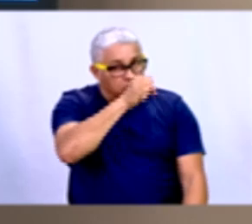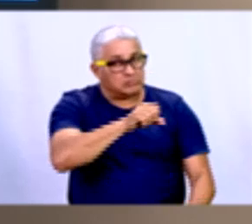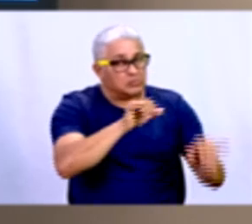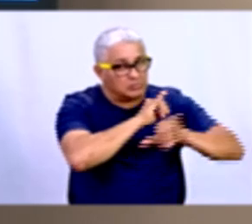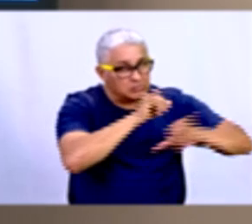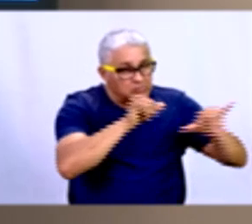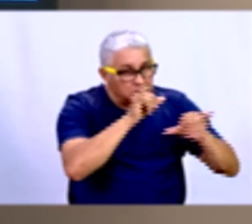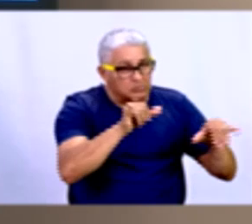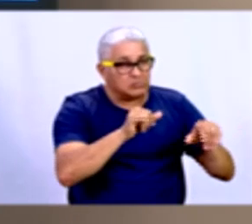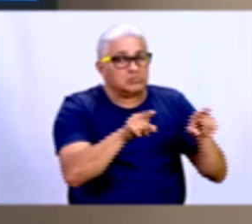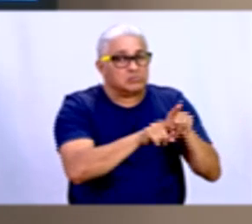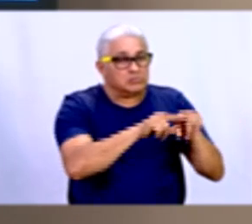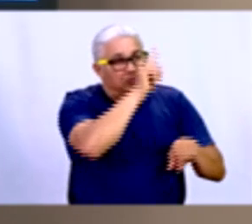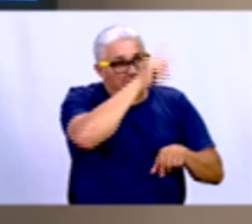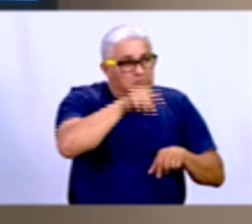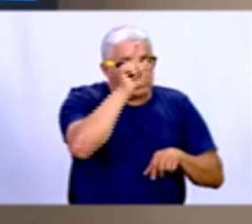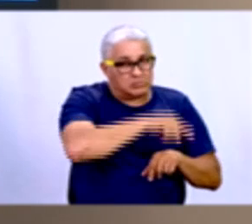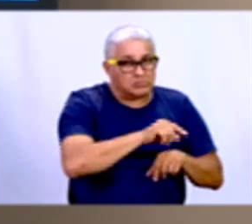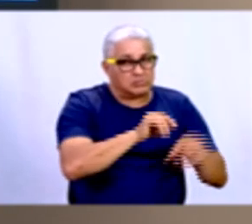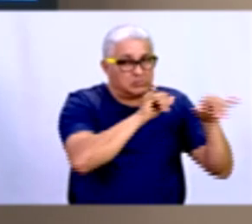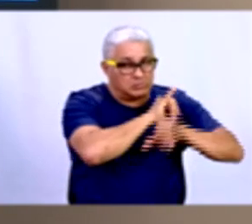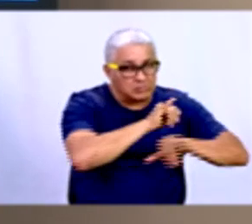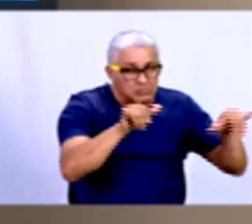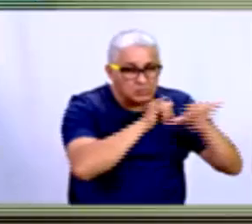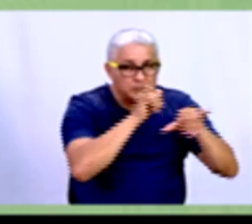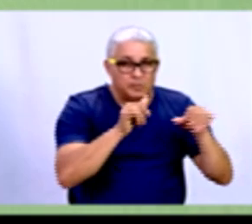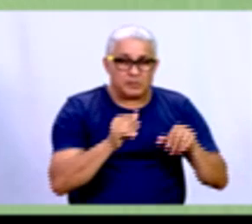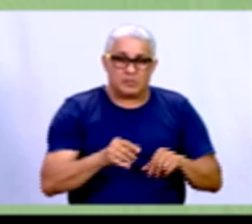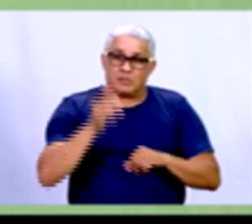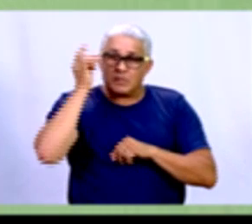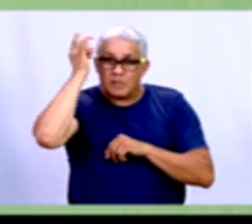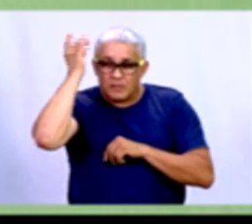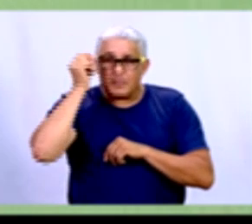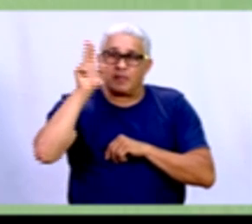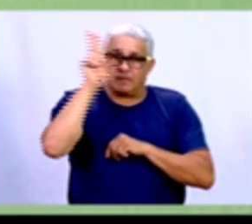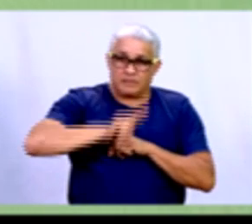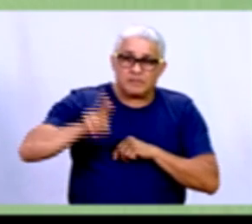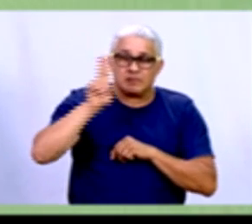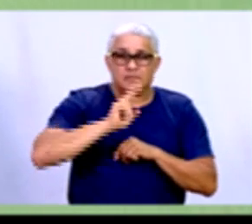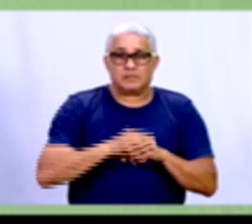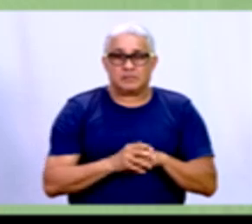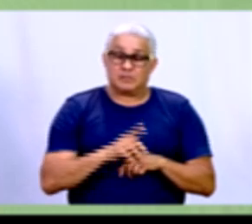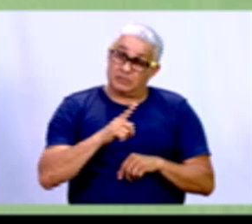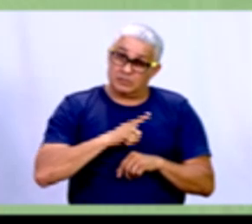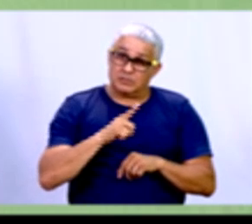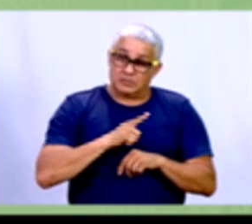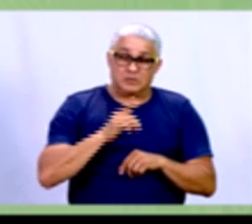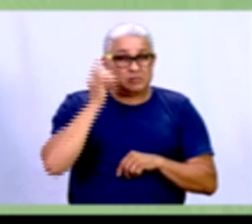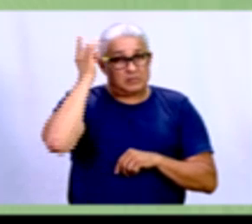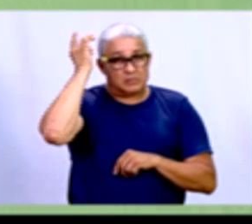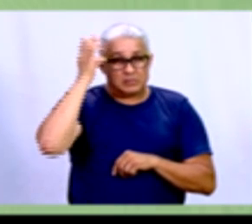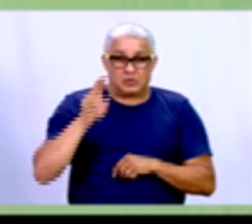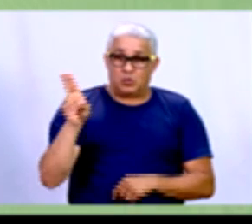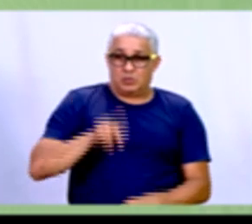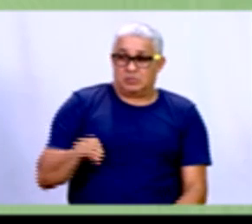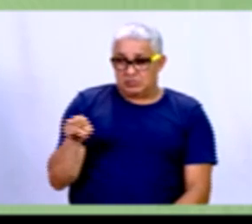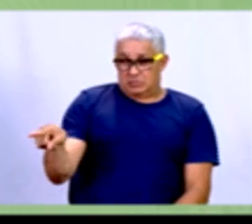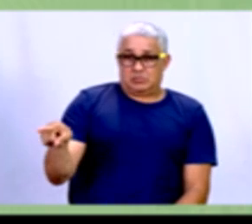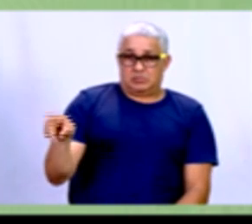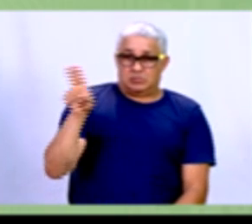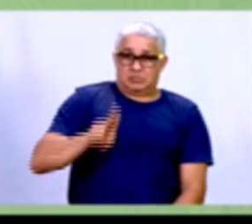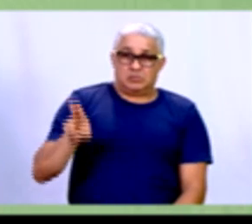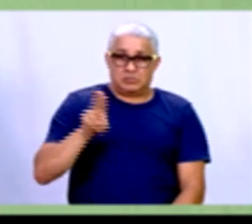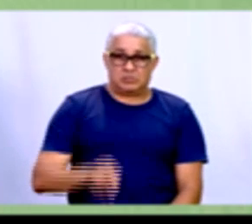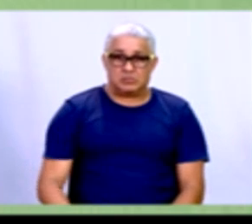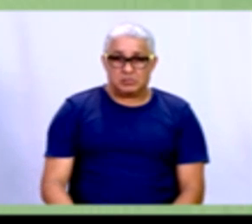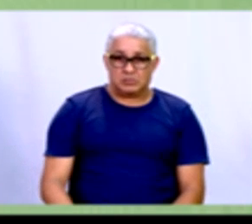informações, consegue cancelar as informações? É fácil de usar? Tem facilidade no uso para o usuário?